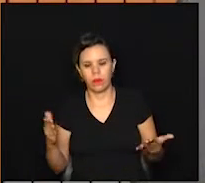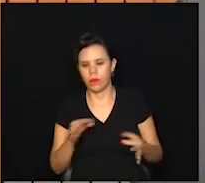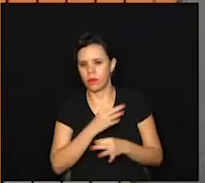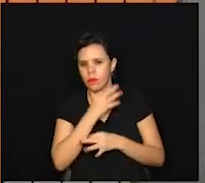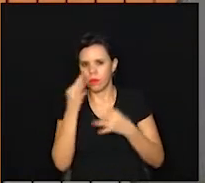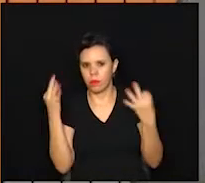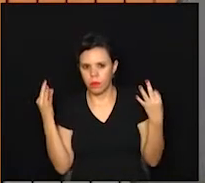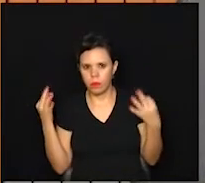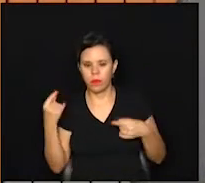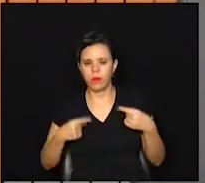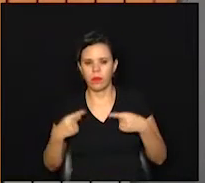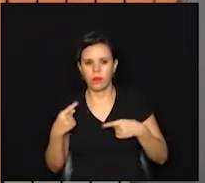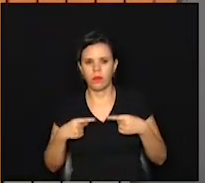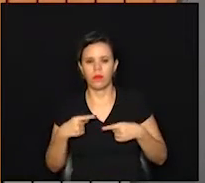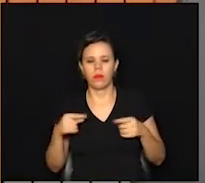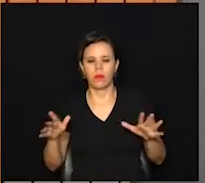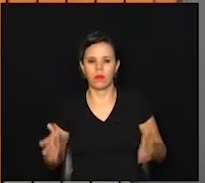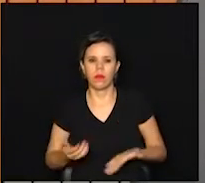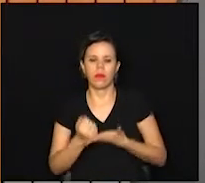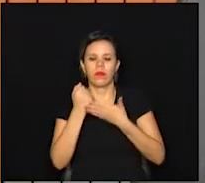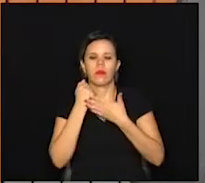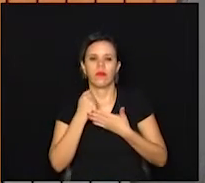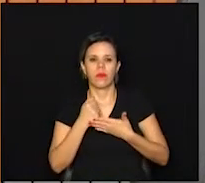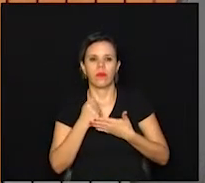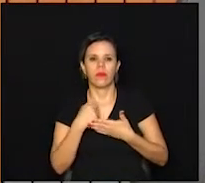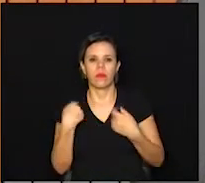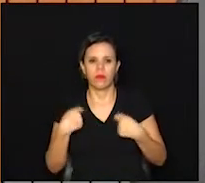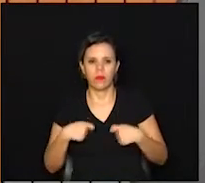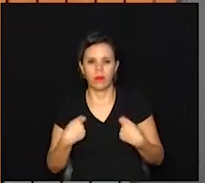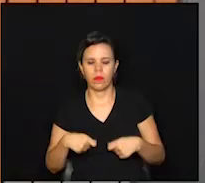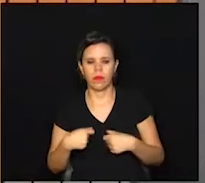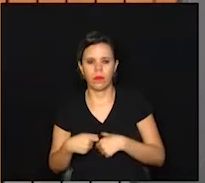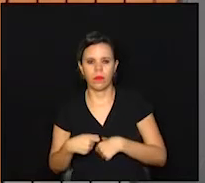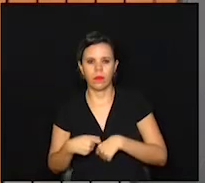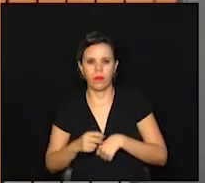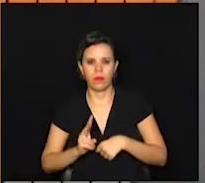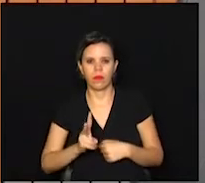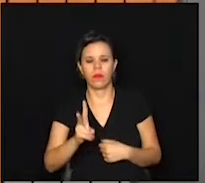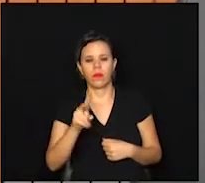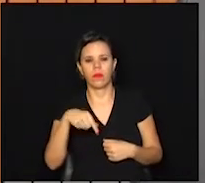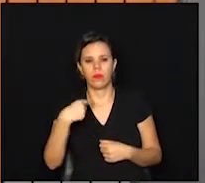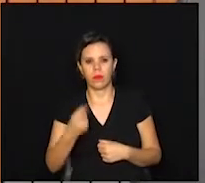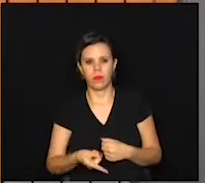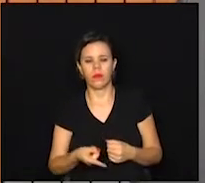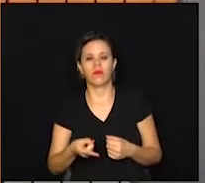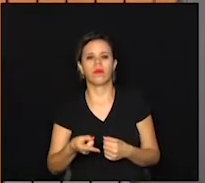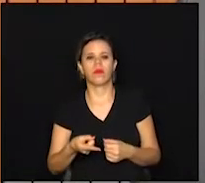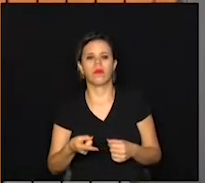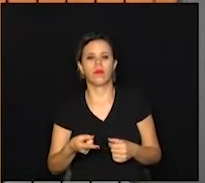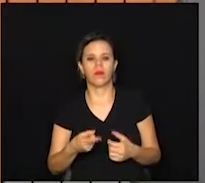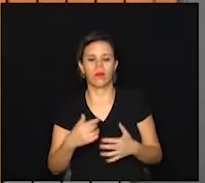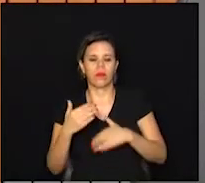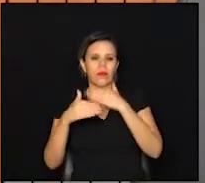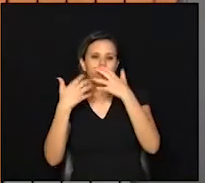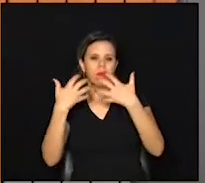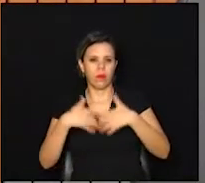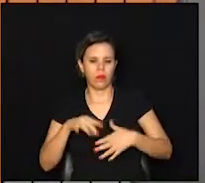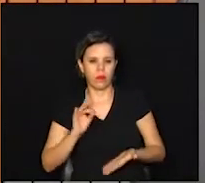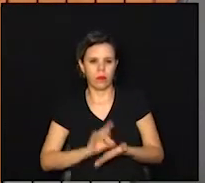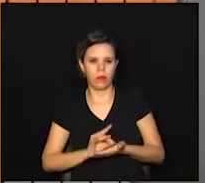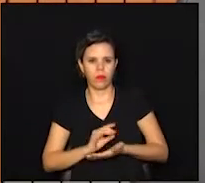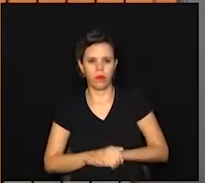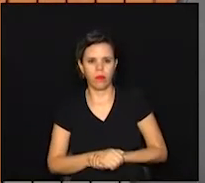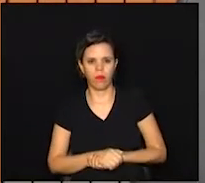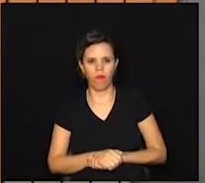bem, com um debate muito rico, mas a gente precisa continuar isso para a gente conseguir fazer essa construção de fato.